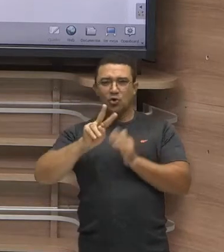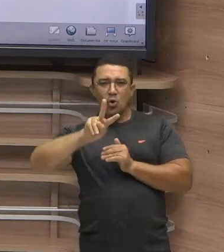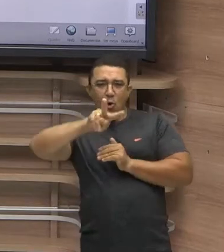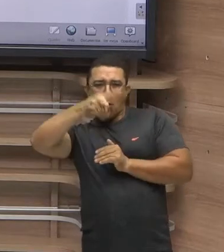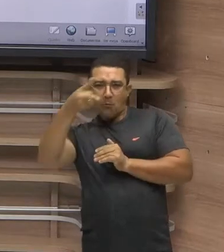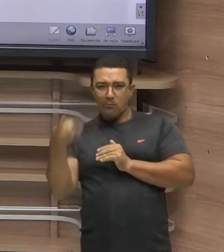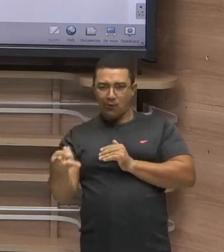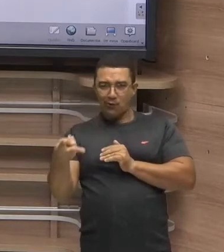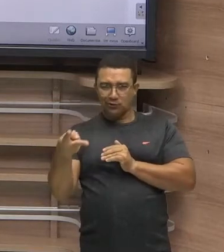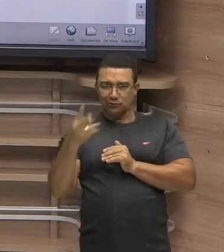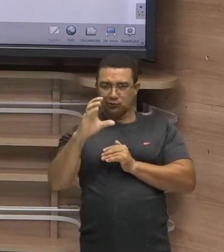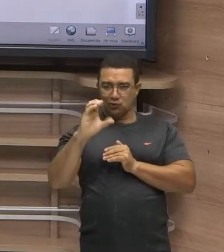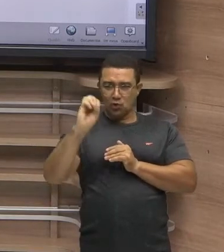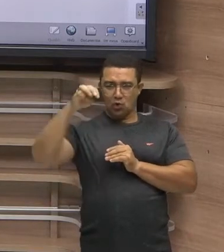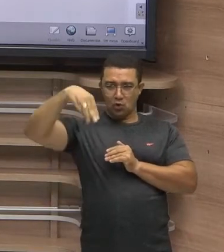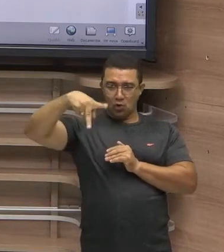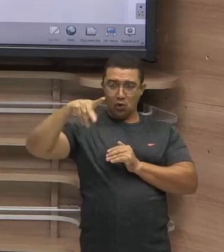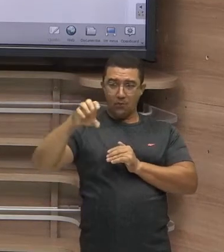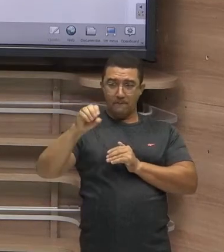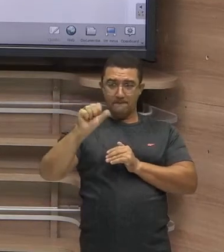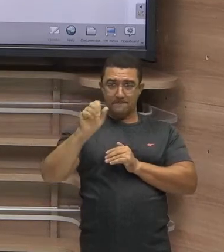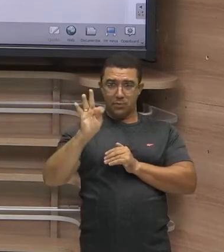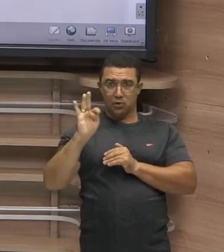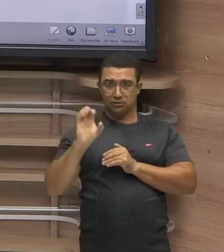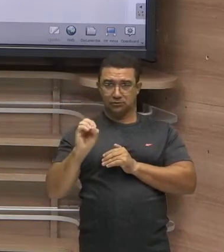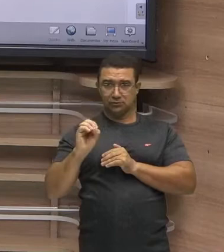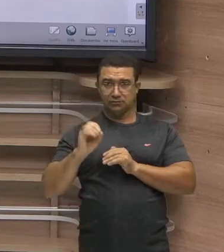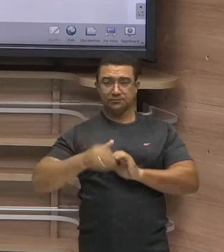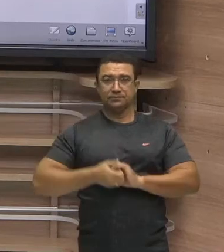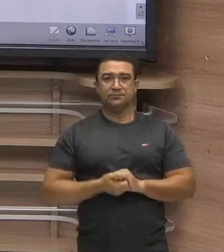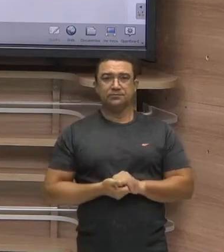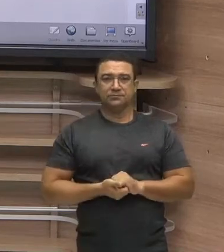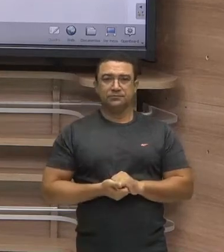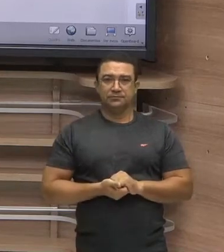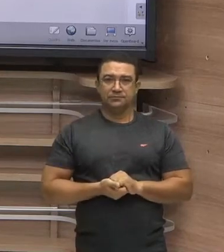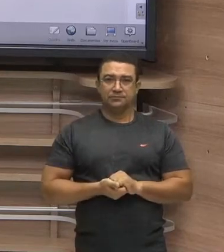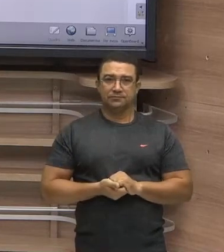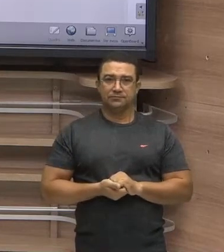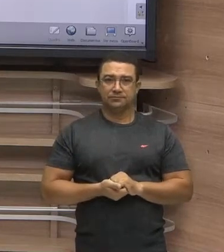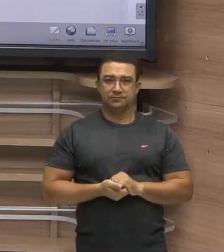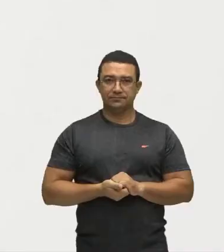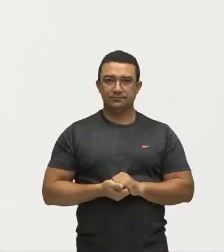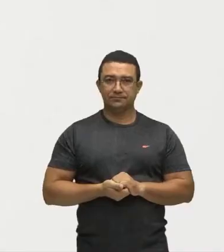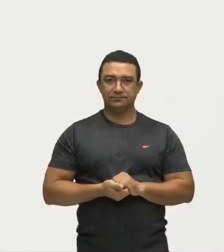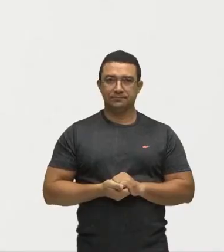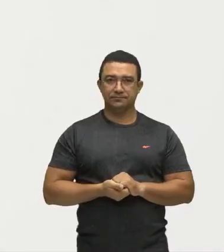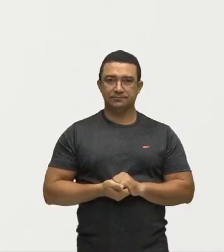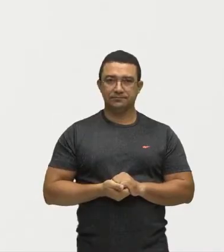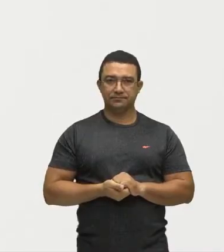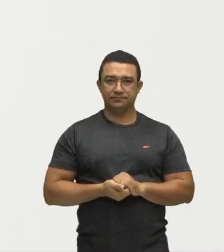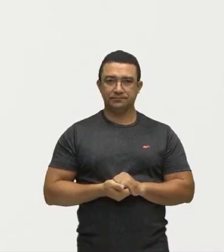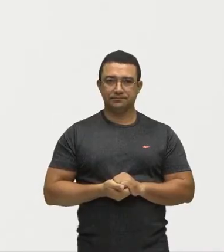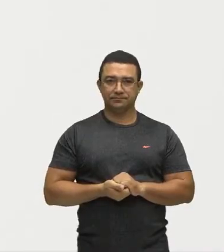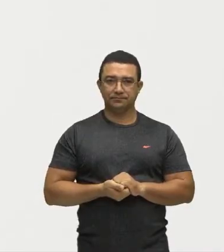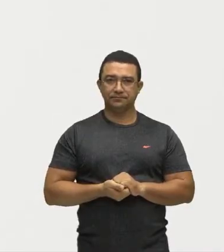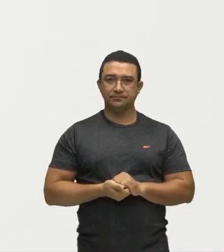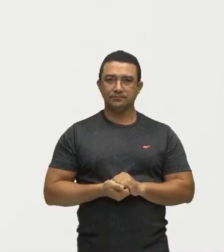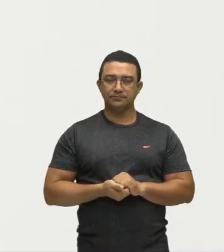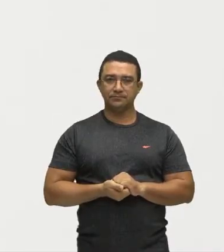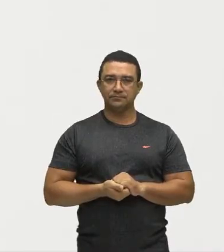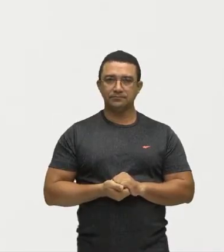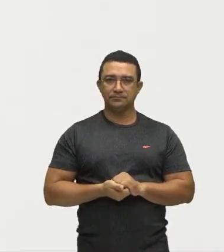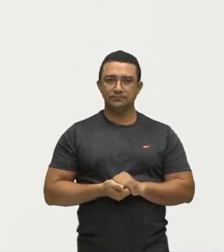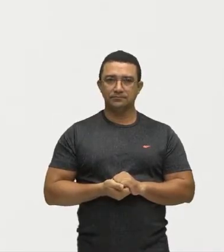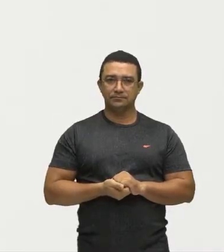Então, nesse segundo exemplo aqui, nesse terceiro exemplo, nós temos um período composto. Olha só, vamos aqui. Então, temos aqui,